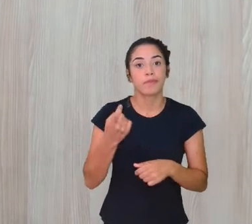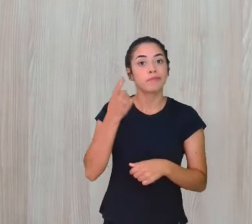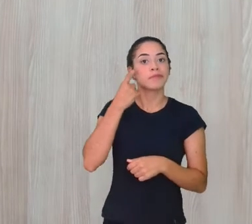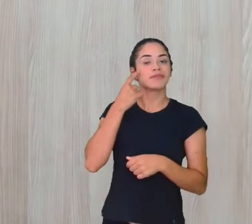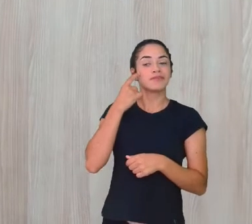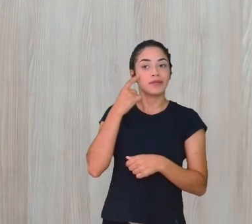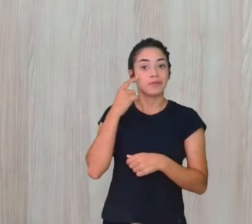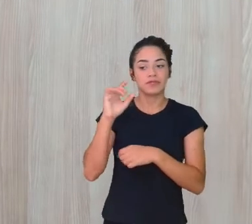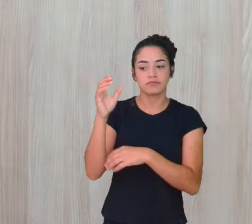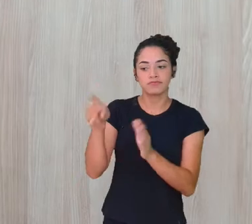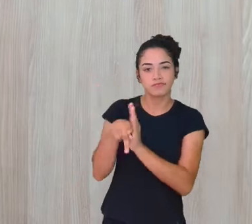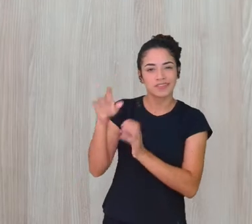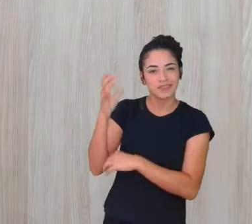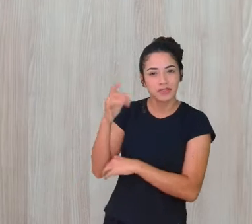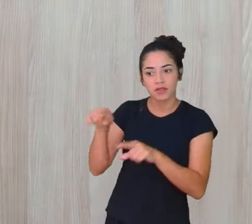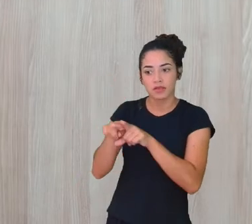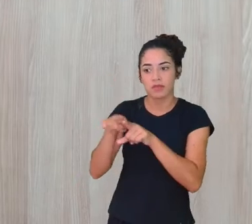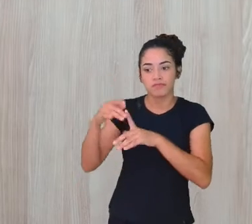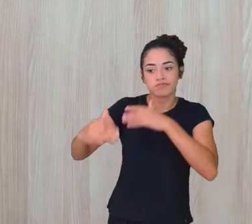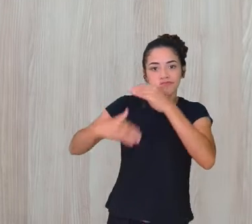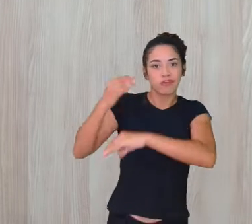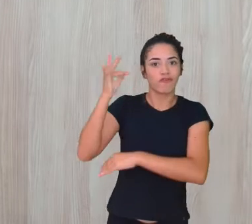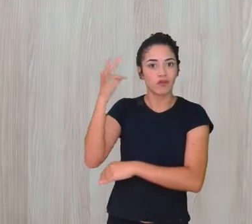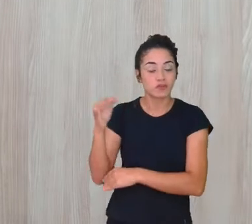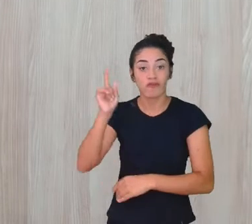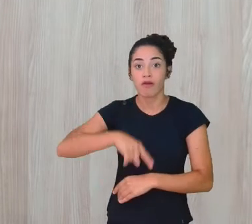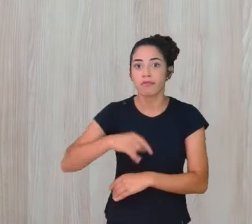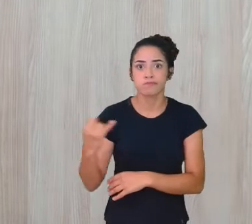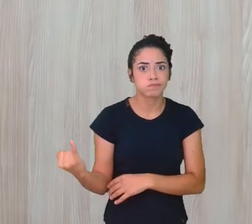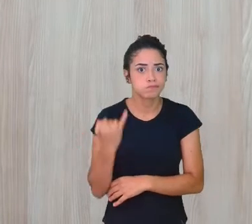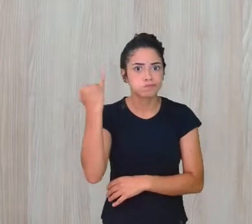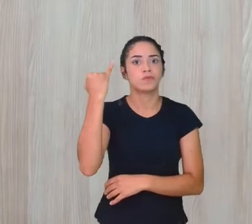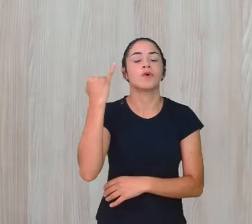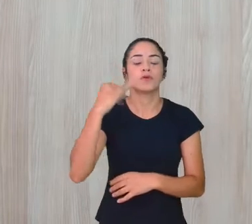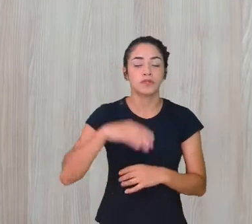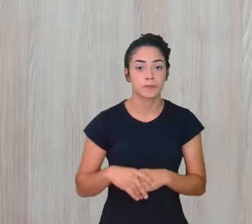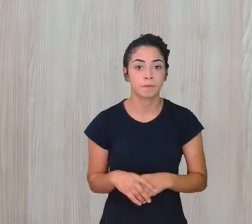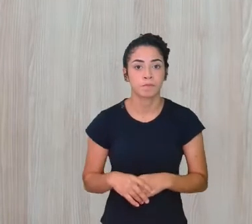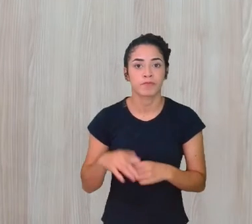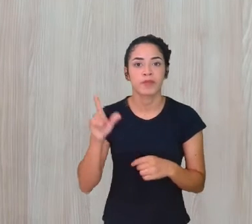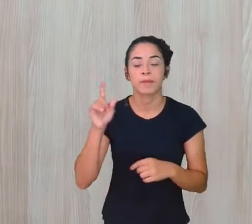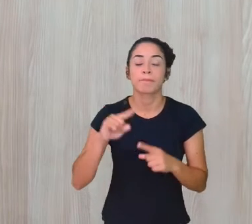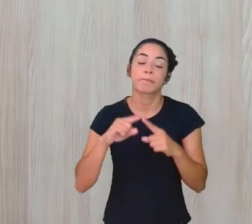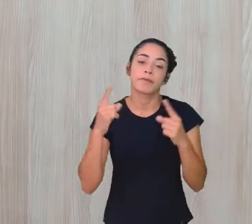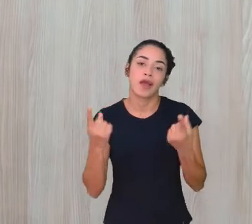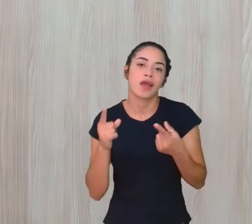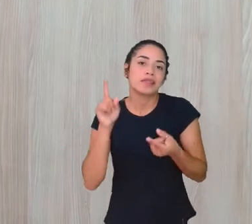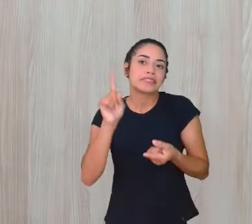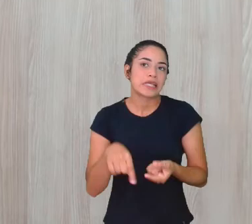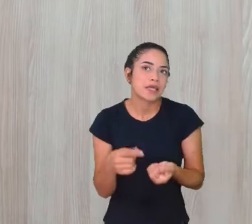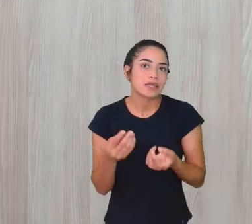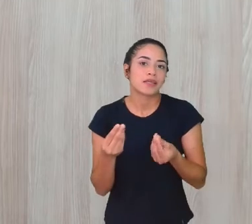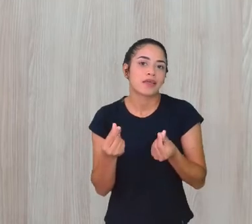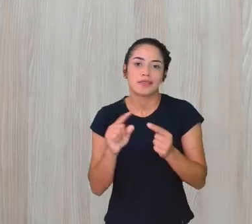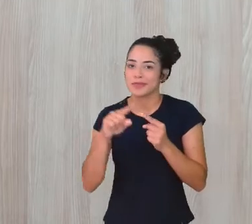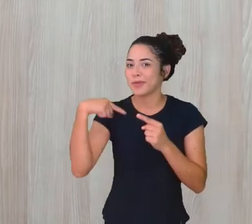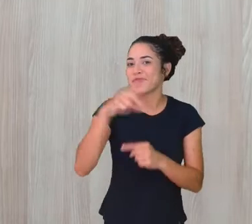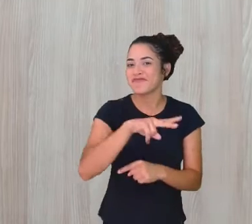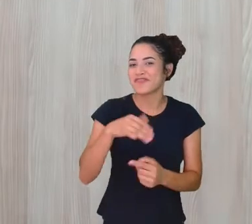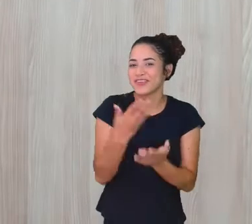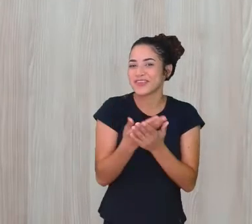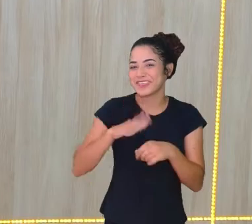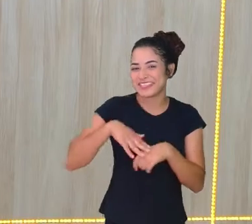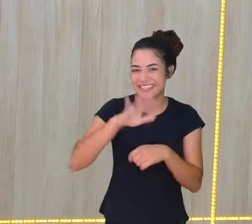pensamento científico, né? O desenvolvimento da filosofia foi muito importante, né? Mas isso é coisas, cenas para o próximo